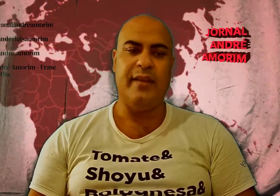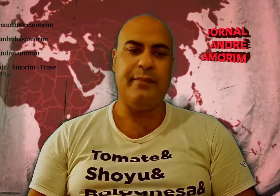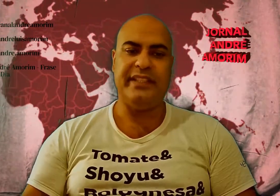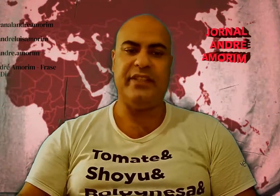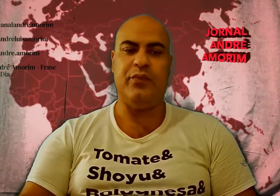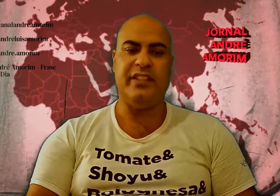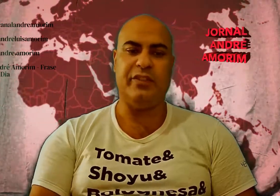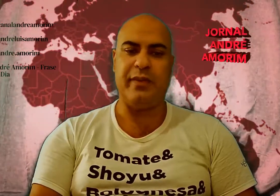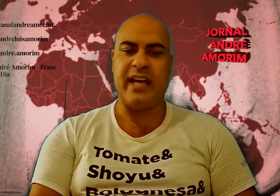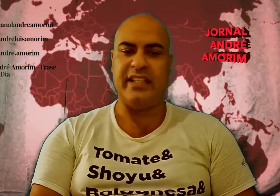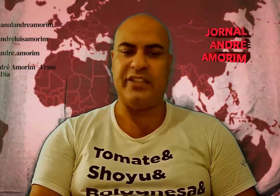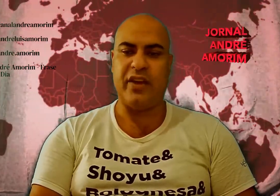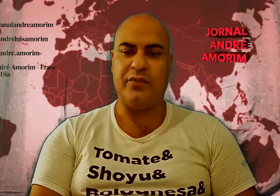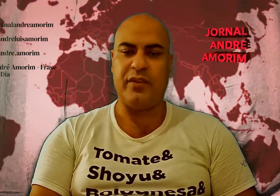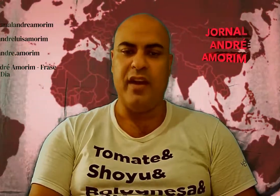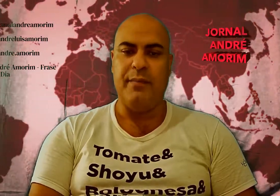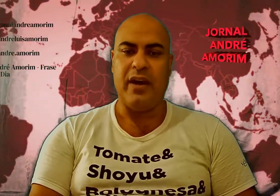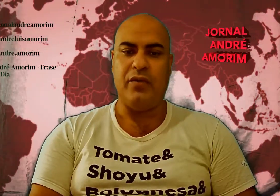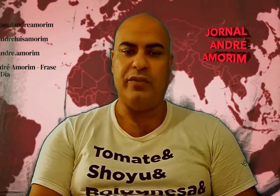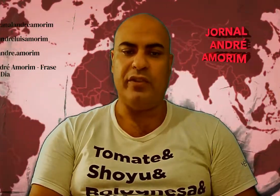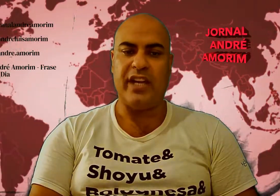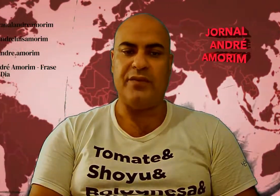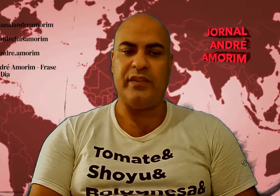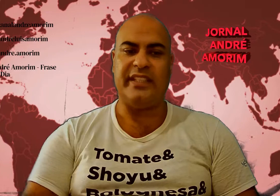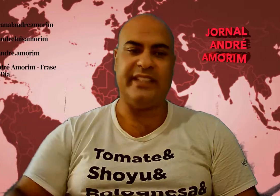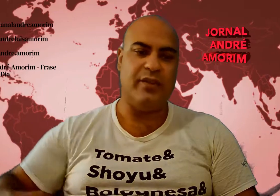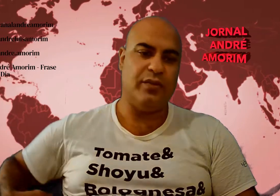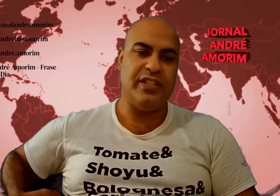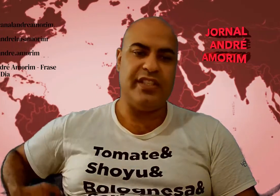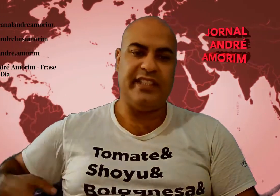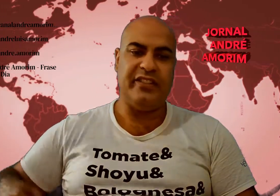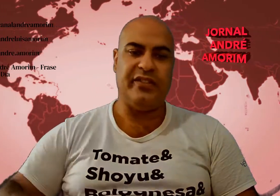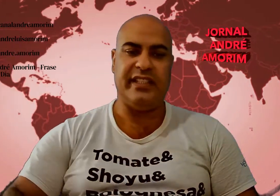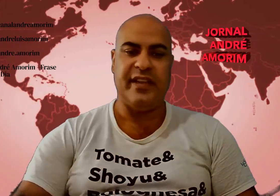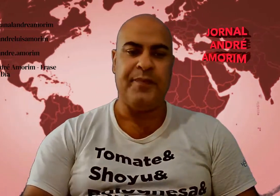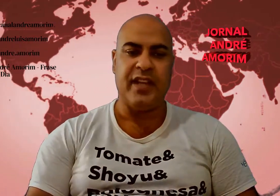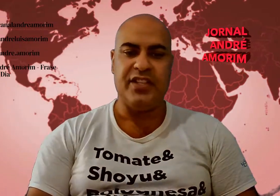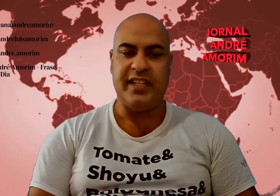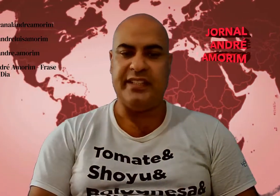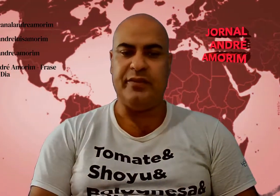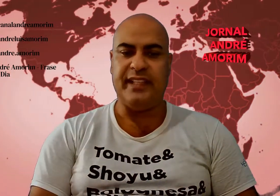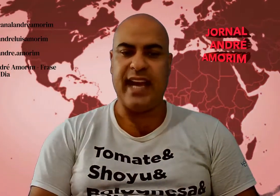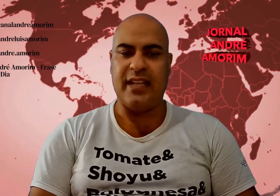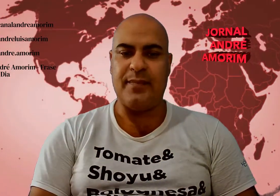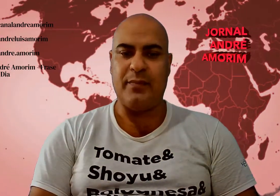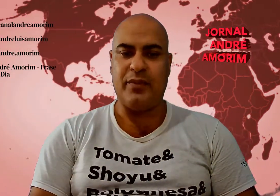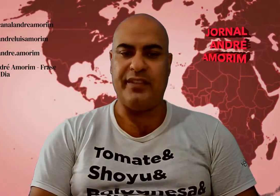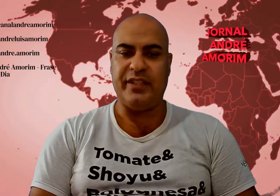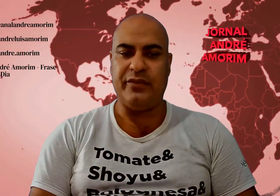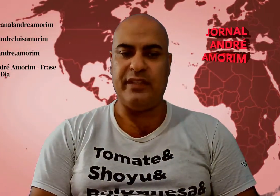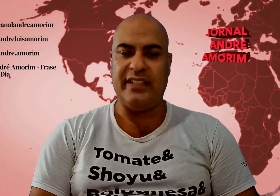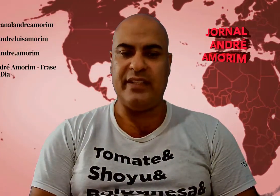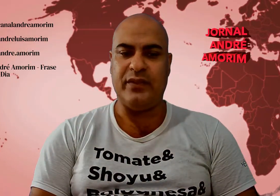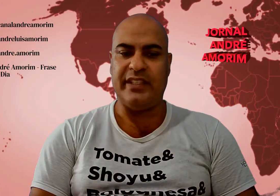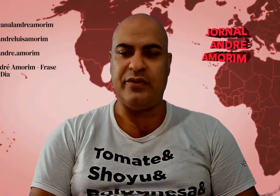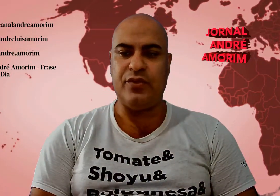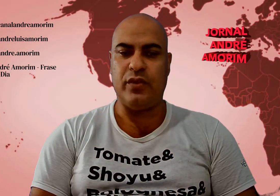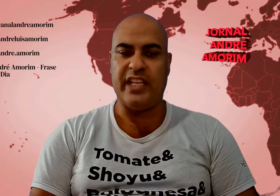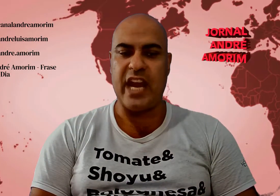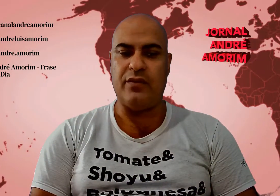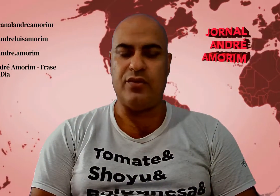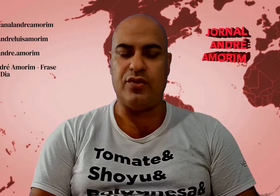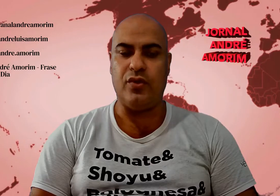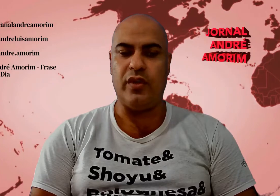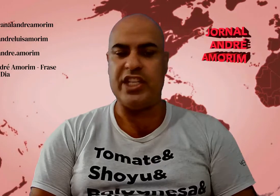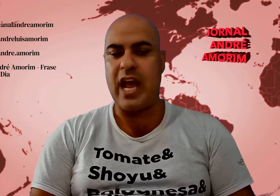Dominion, empresa que forneceu máquinas de software para alguns locais de votação durante as eleições, de ter sido criada para produzir resultados na votação